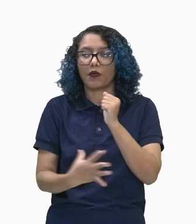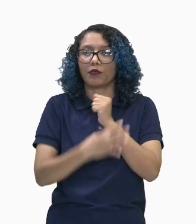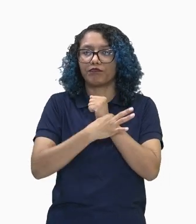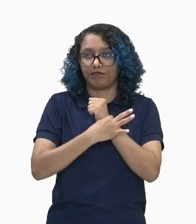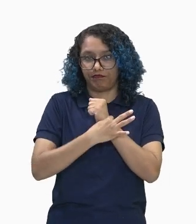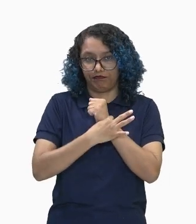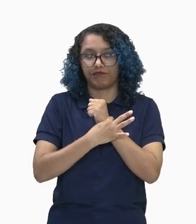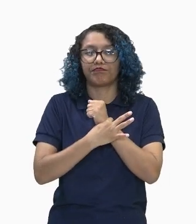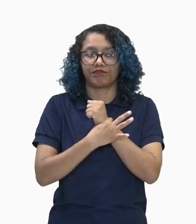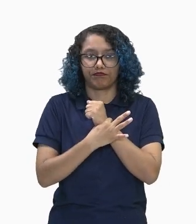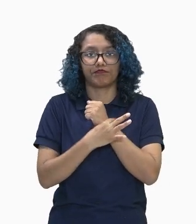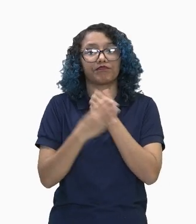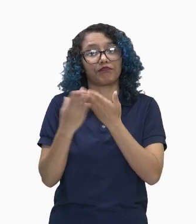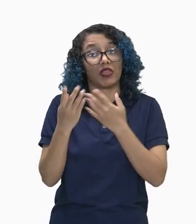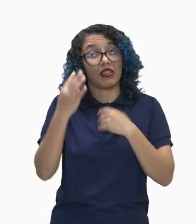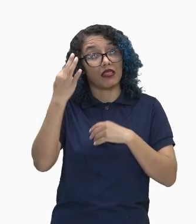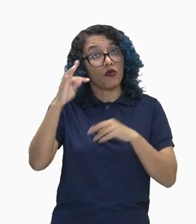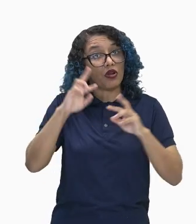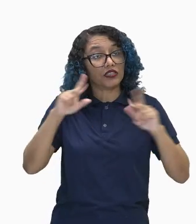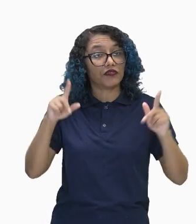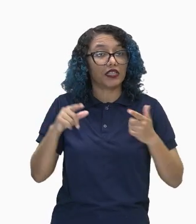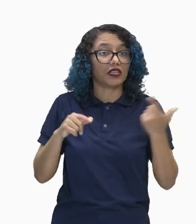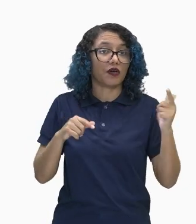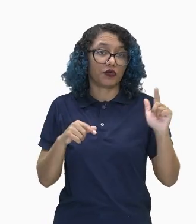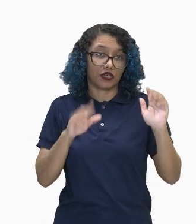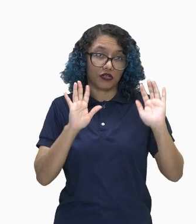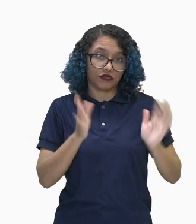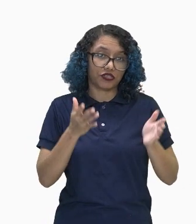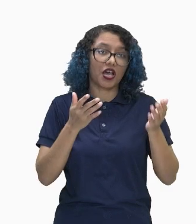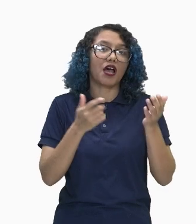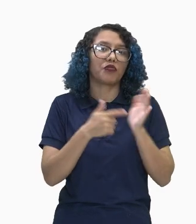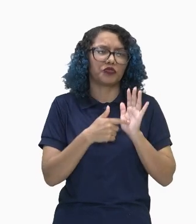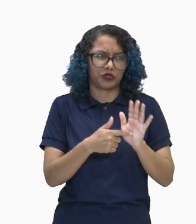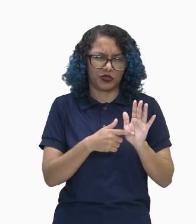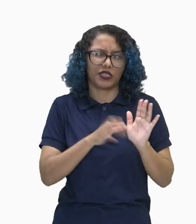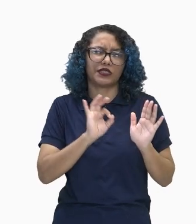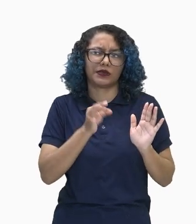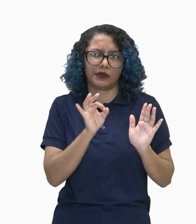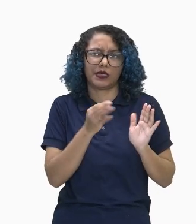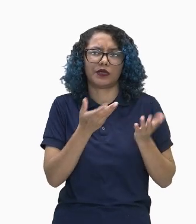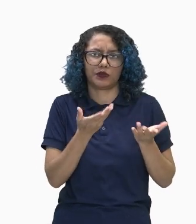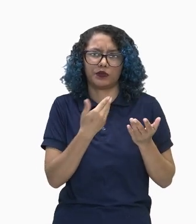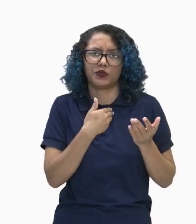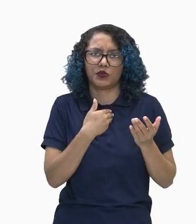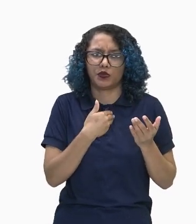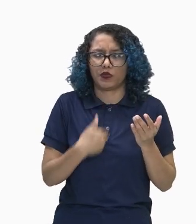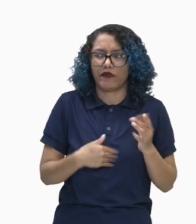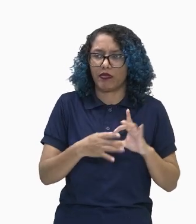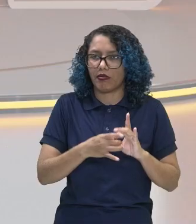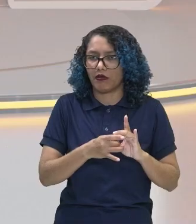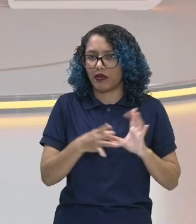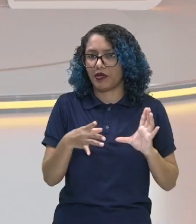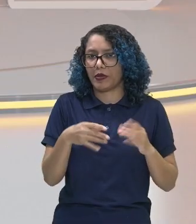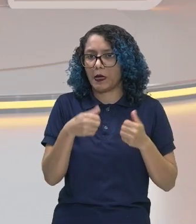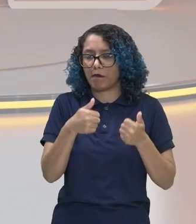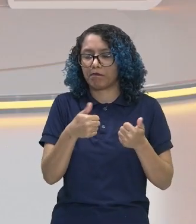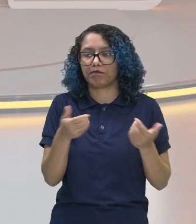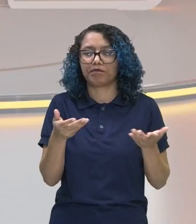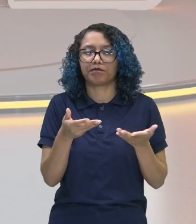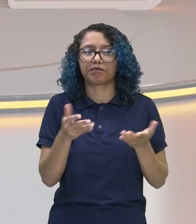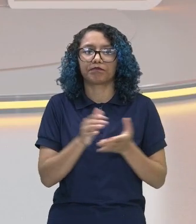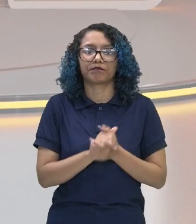teoria diferente, né, daquela do Estado liberal. Vamos então ver